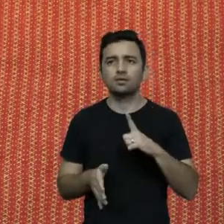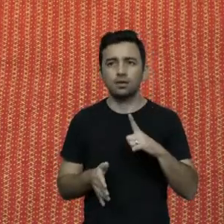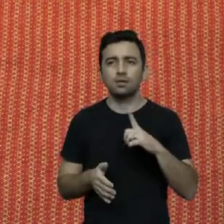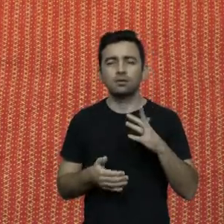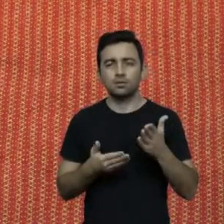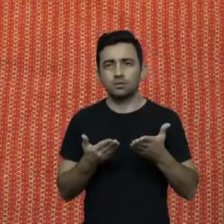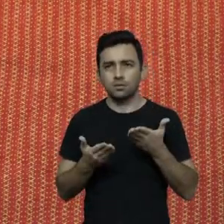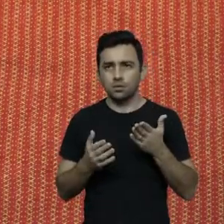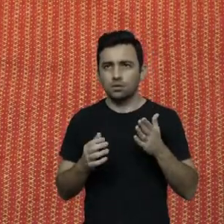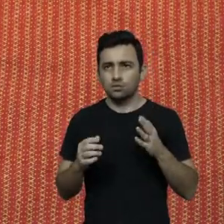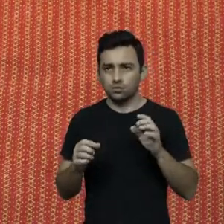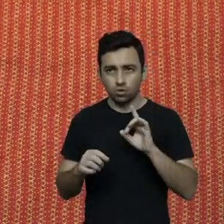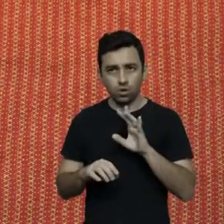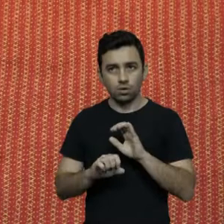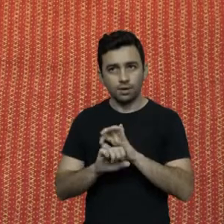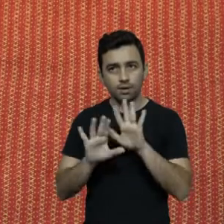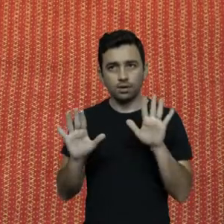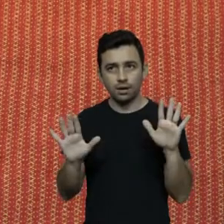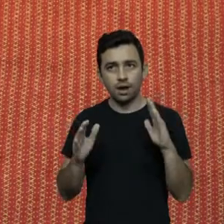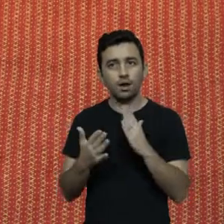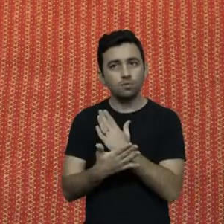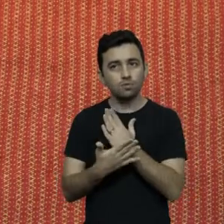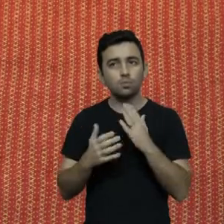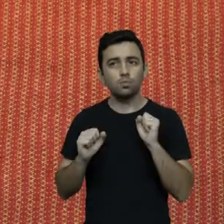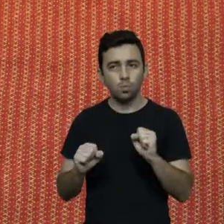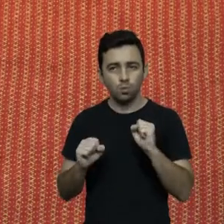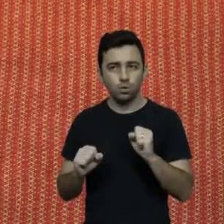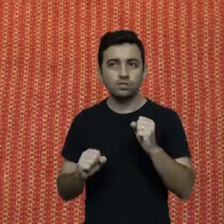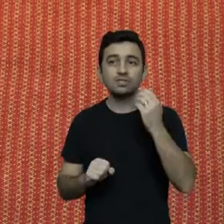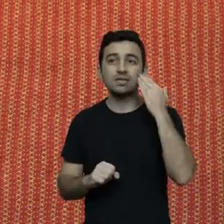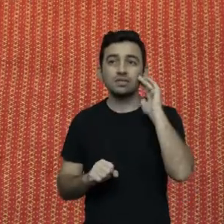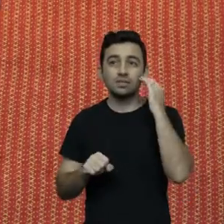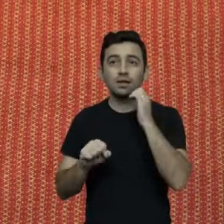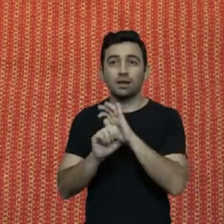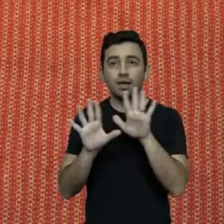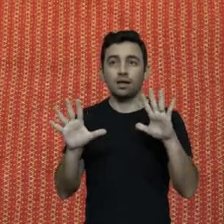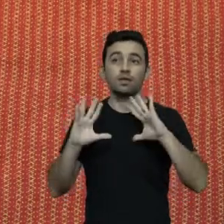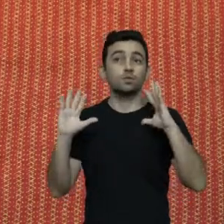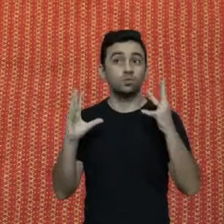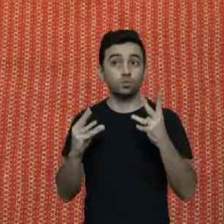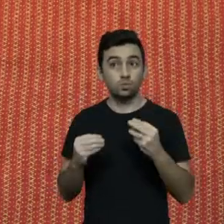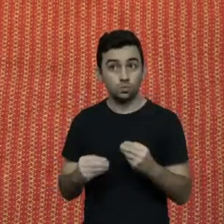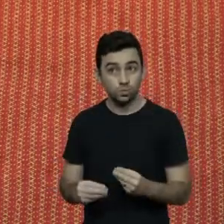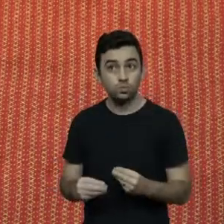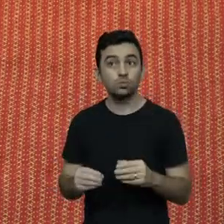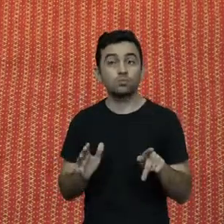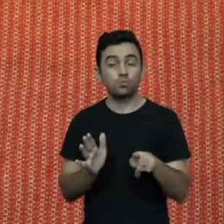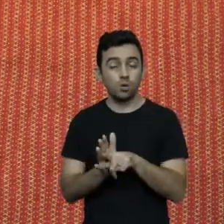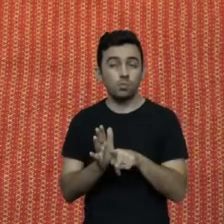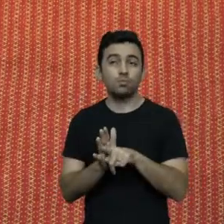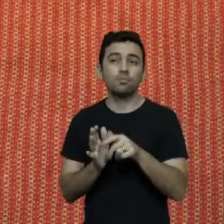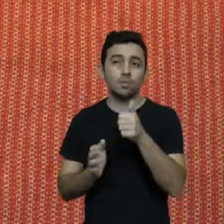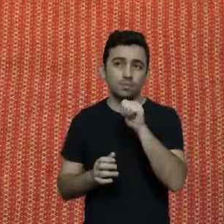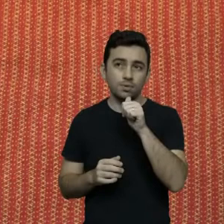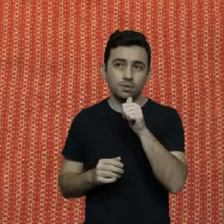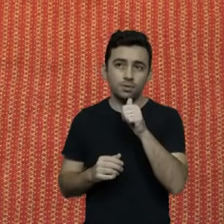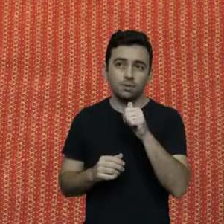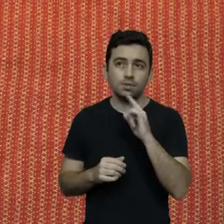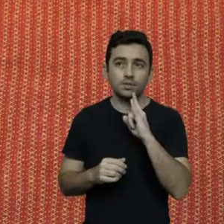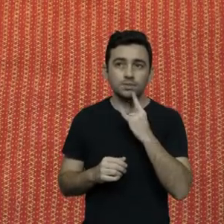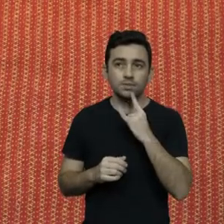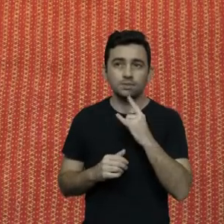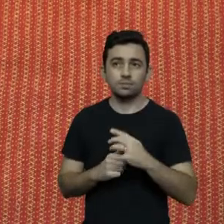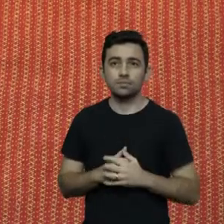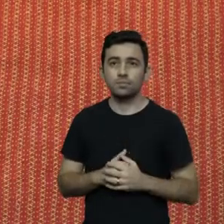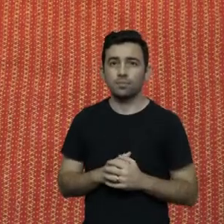tratamento só para só para esclarecer Porque alguns podem entender que é pra toda todo o setor de bebidas deve ficar bem claro